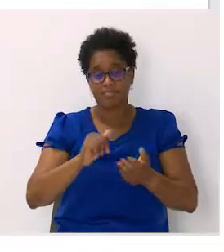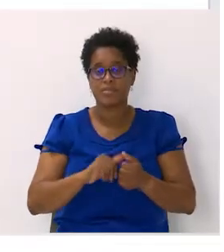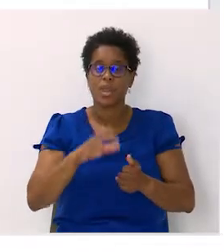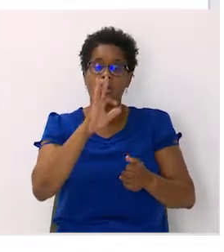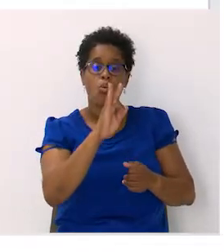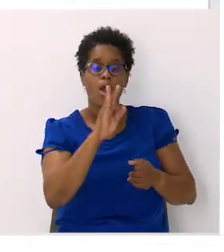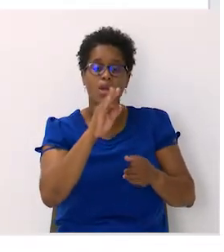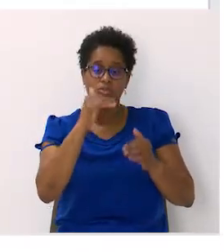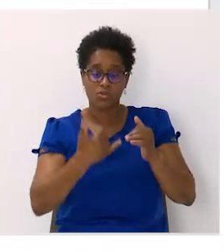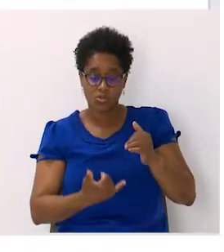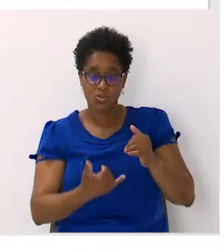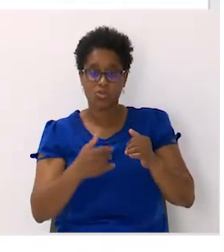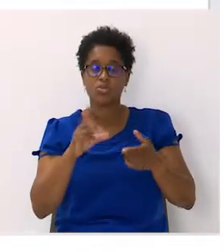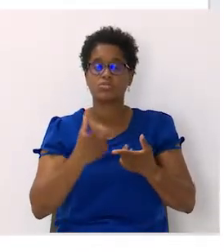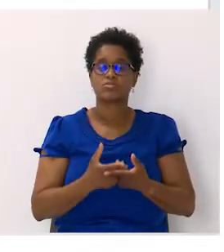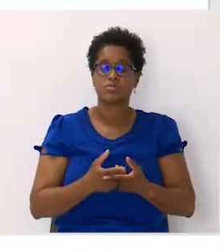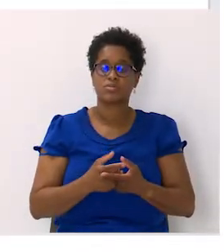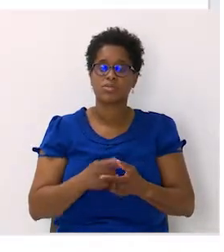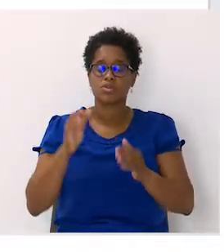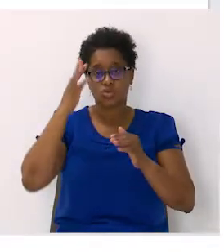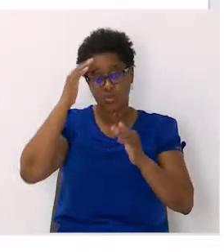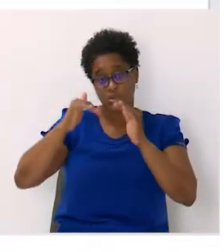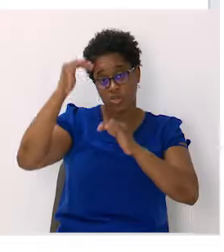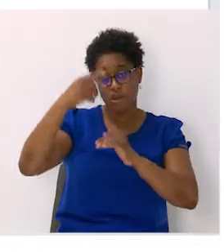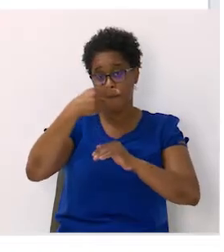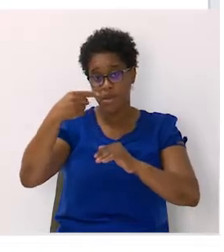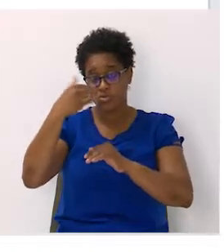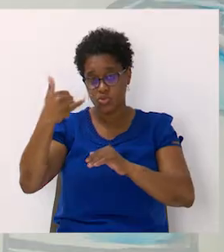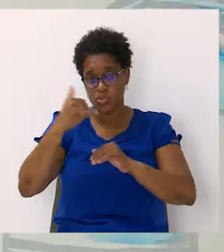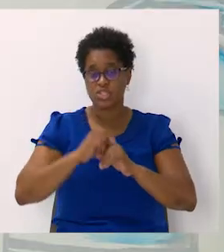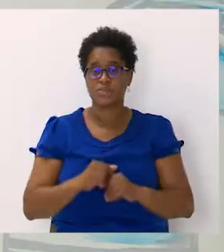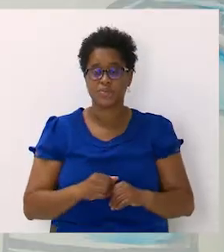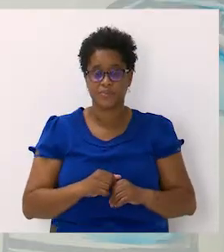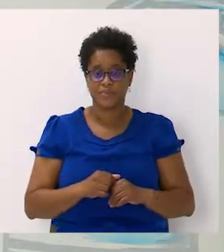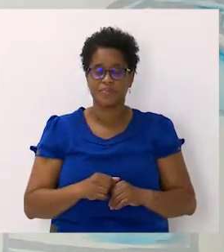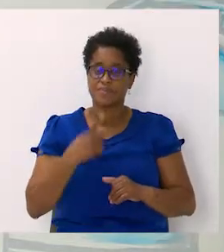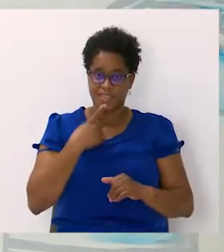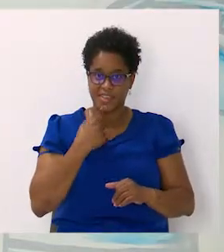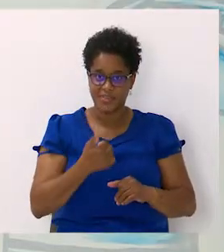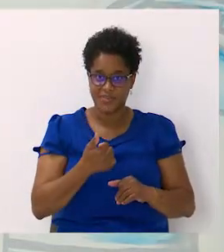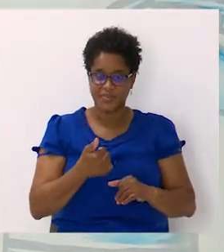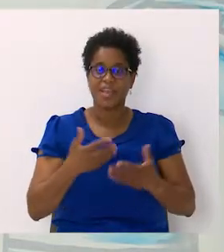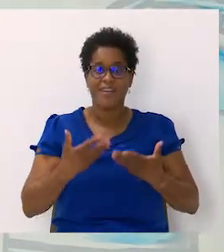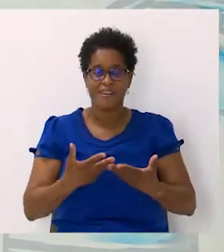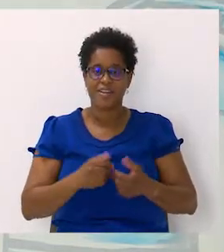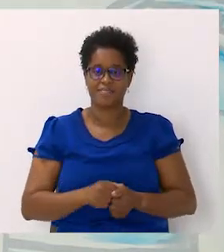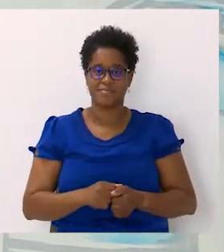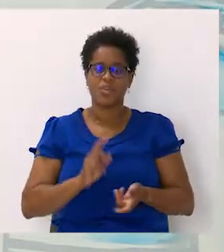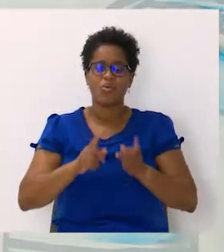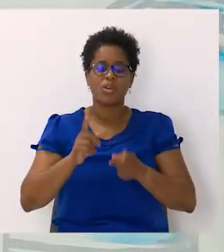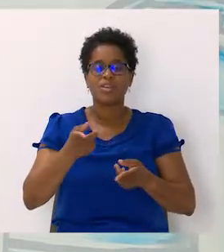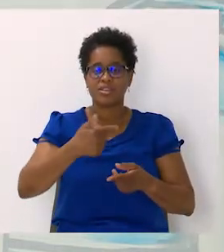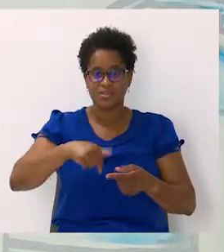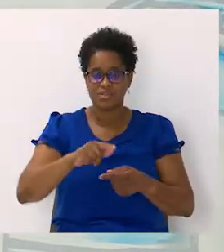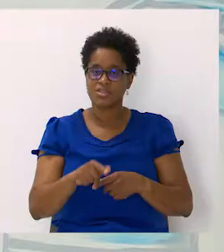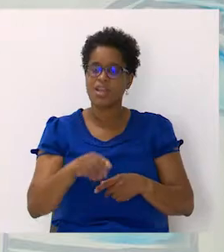4 sobre 2 de expoente menos 2. Entenderam? E agora,